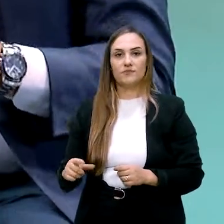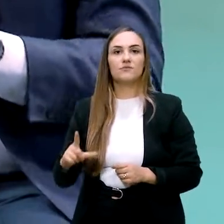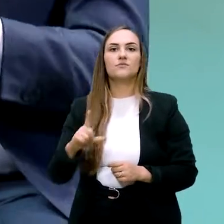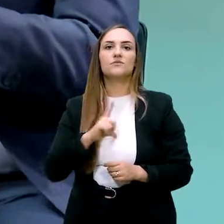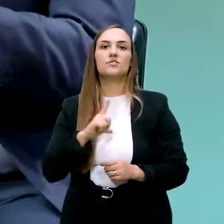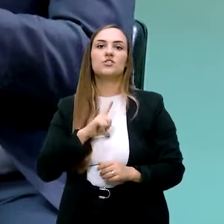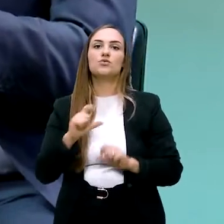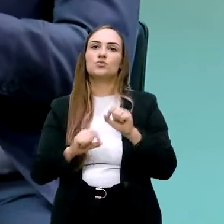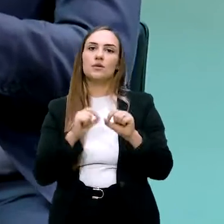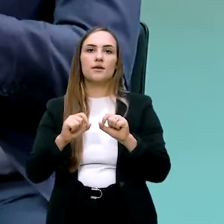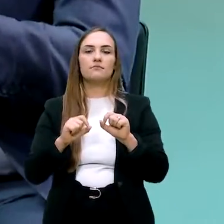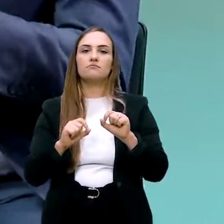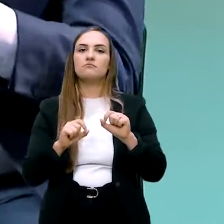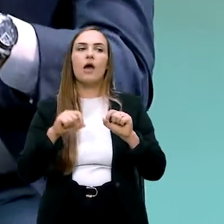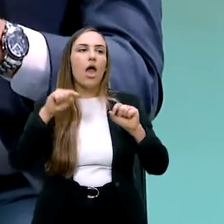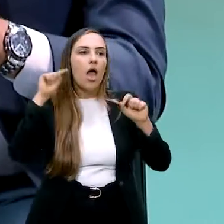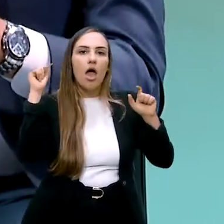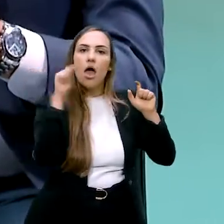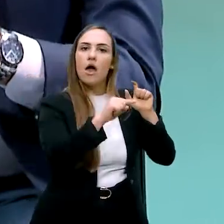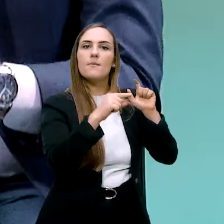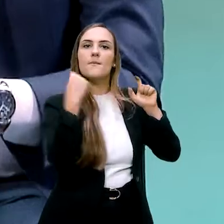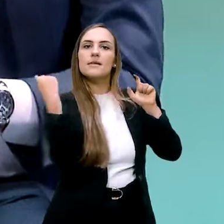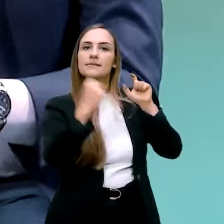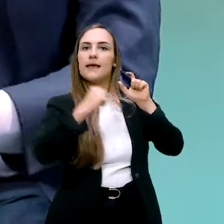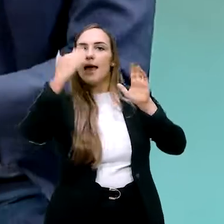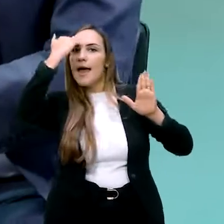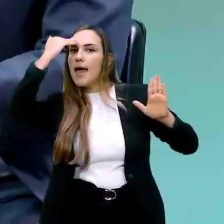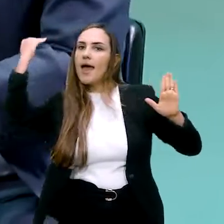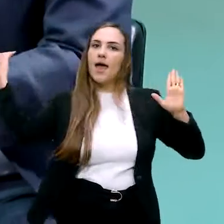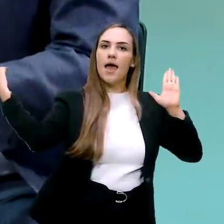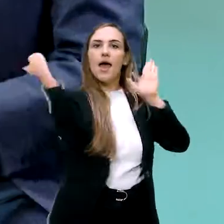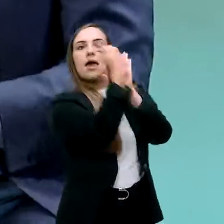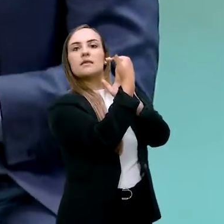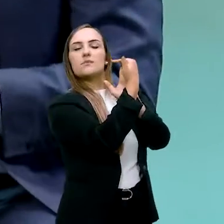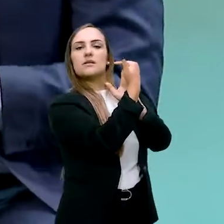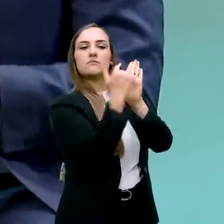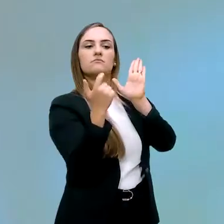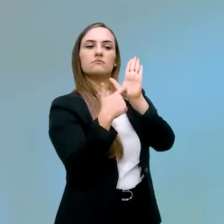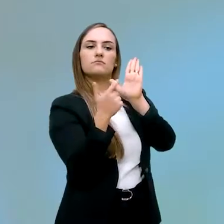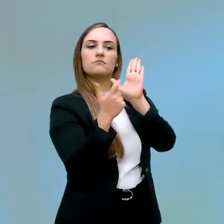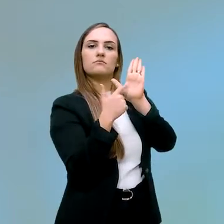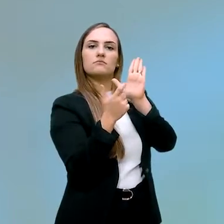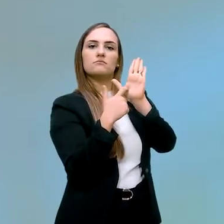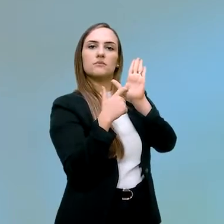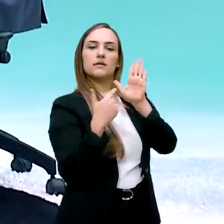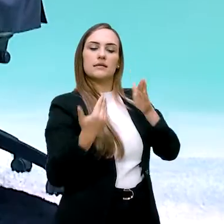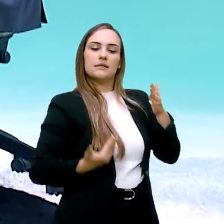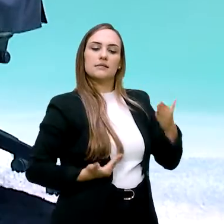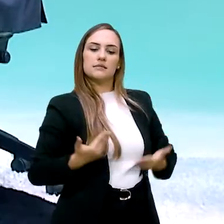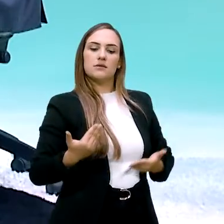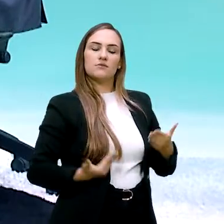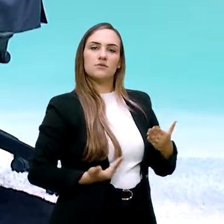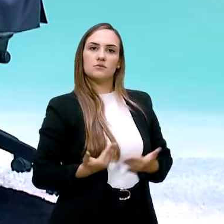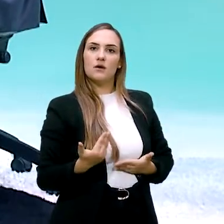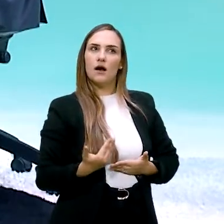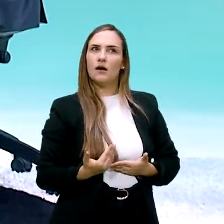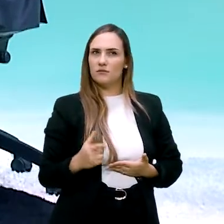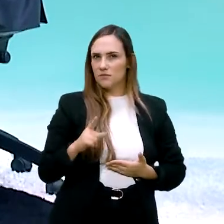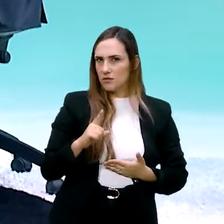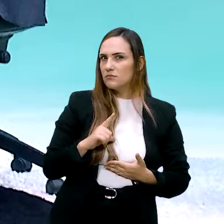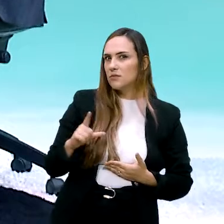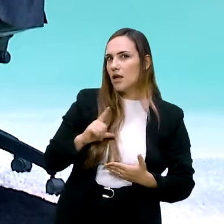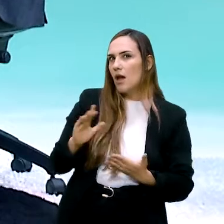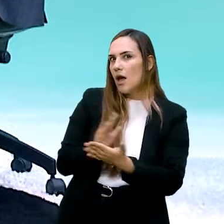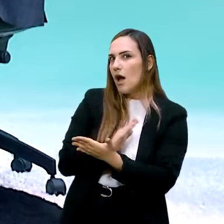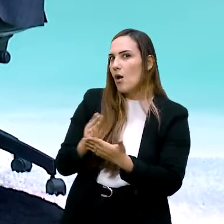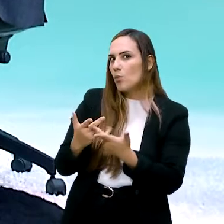a taxatividade do rol. Então, ela confirma que o rol, em regra, ele é taxativo. Em regra? Em regra, exatamente. Existem exceções a